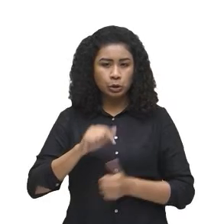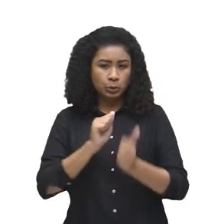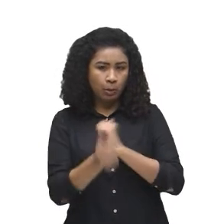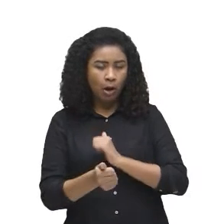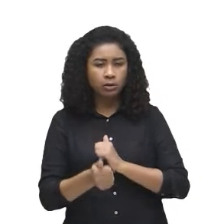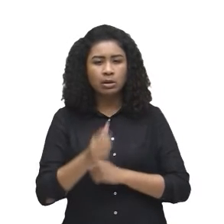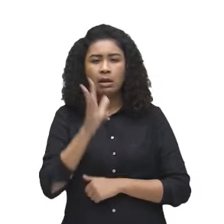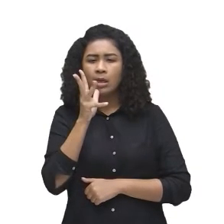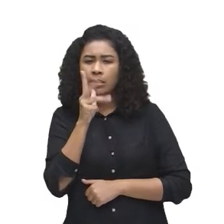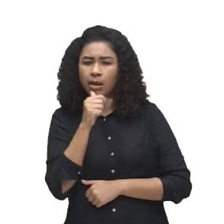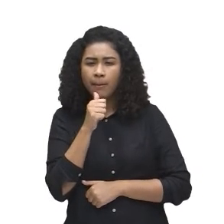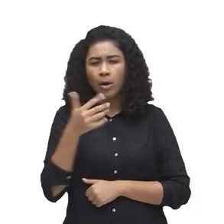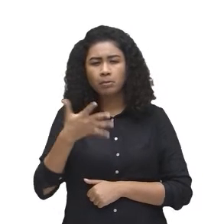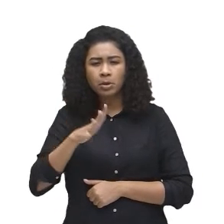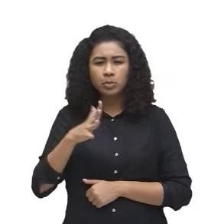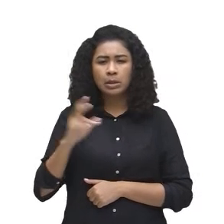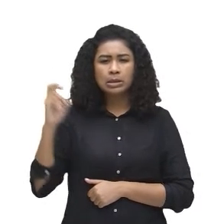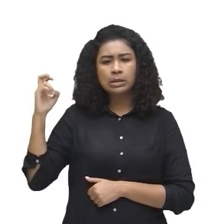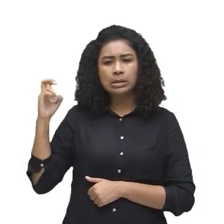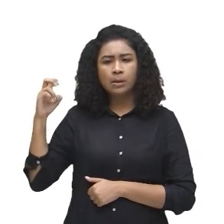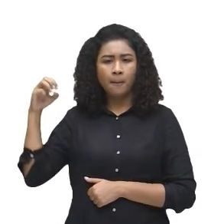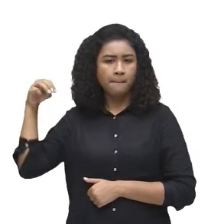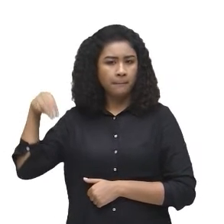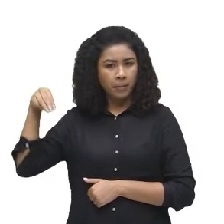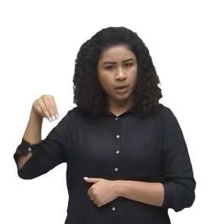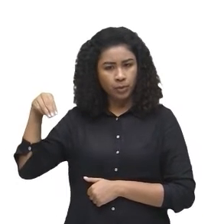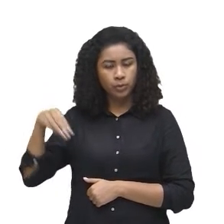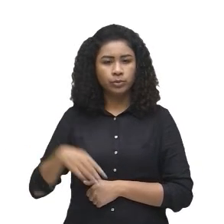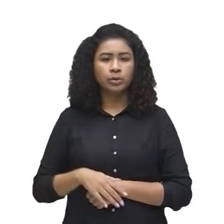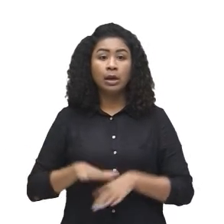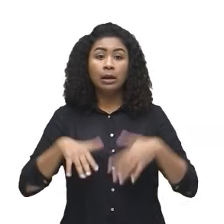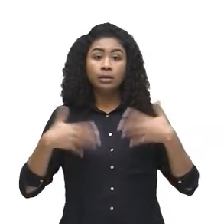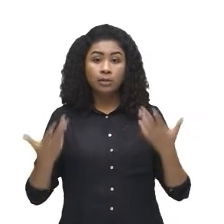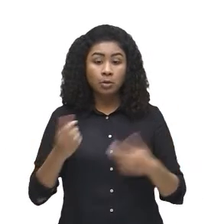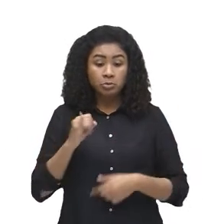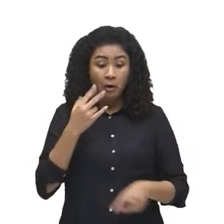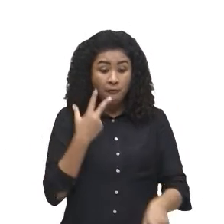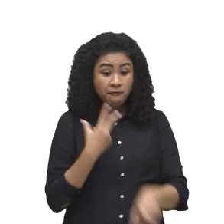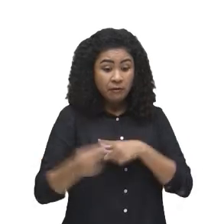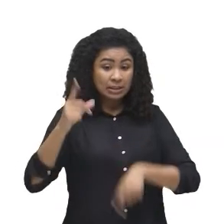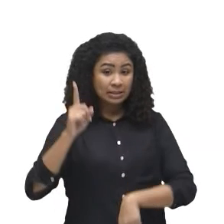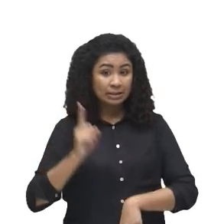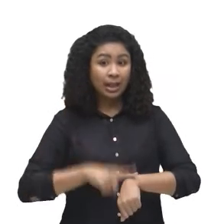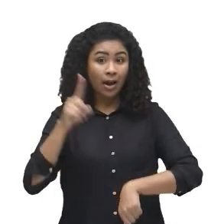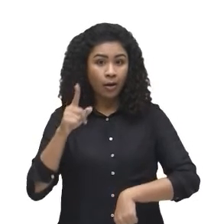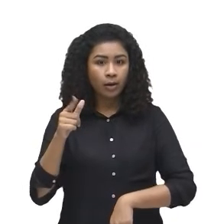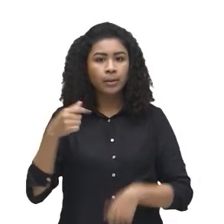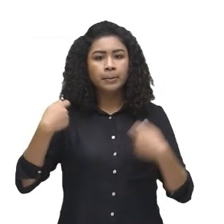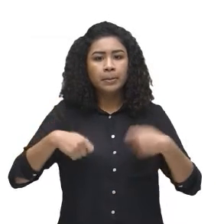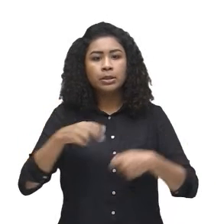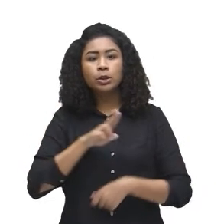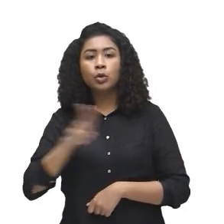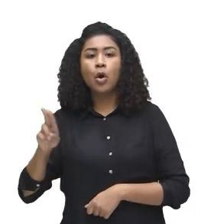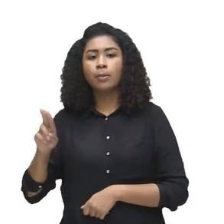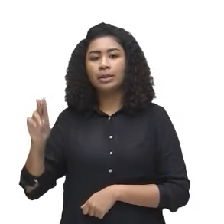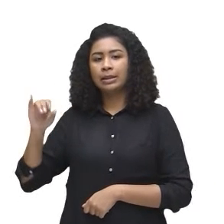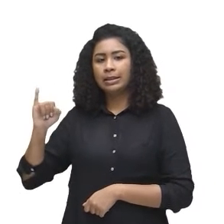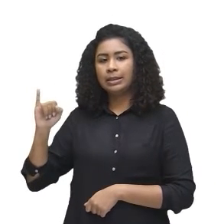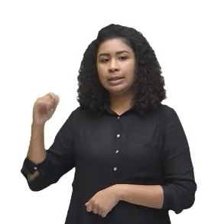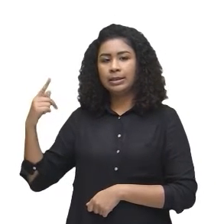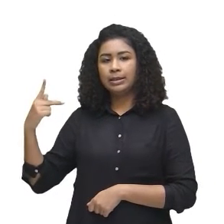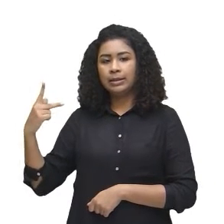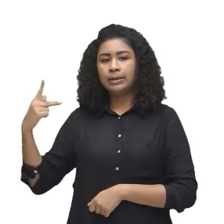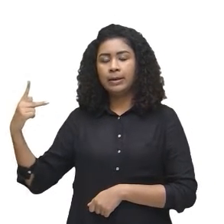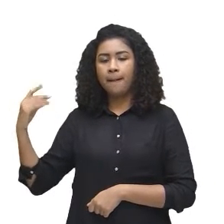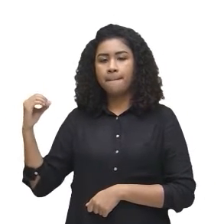de uma forma mais rápida, ele precisa fazer um ippon, que é quando o adversário é derrubado de costas no chão ou